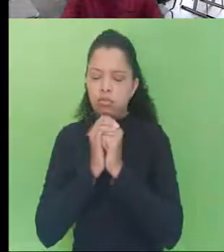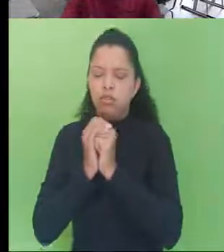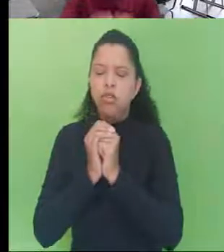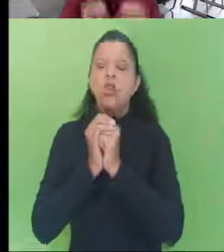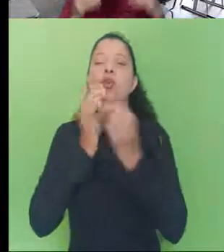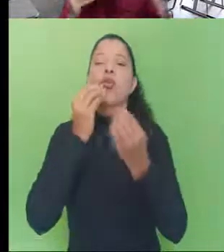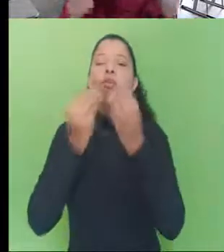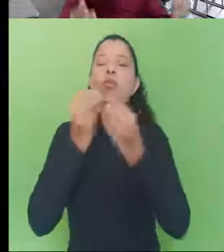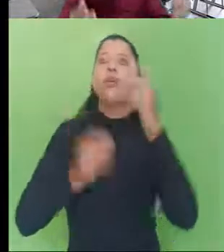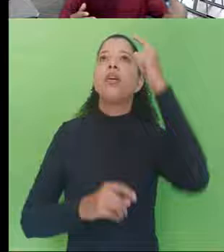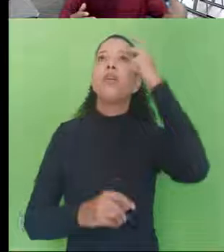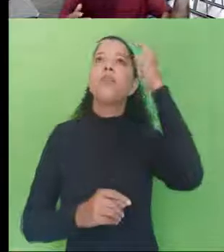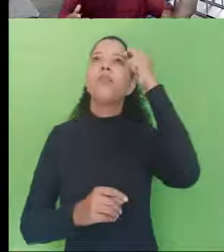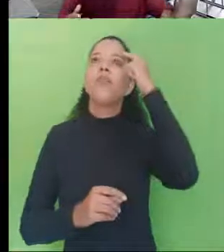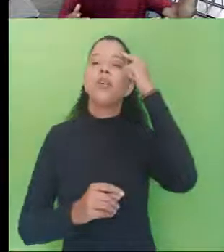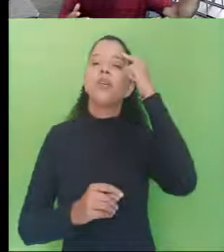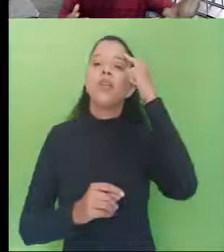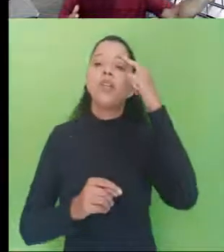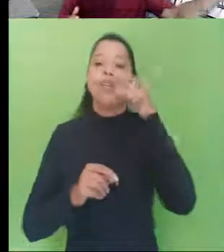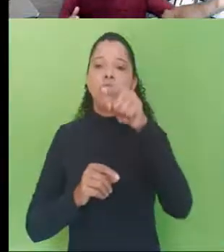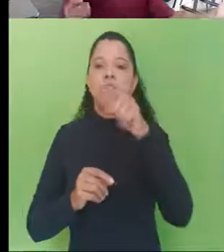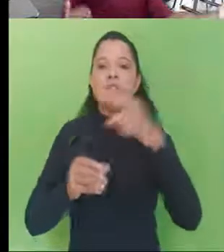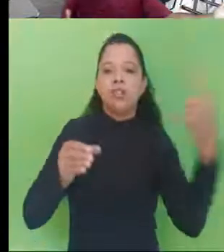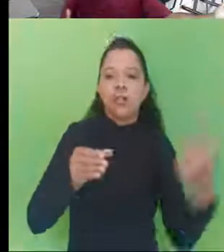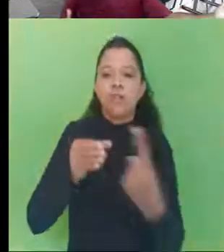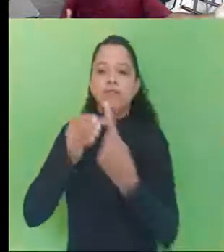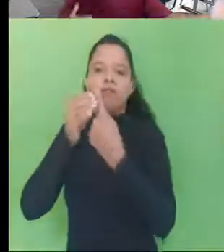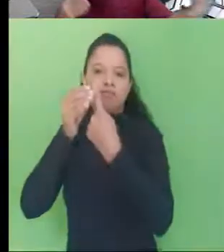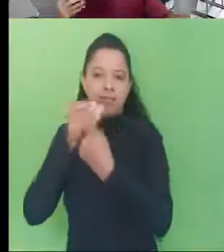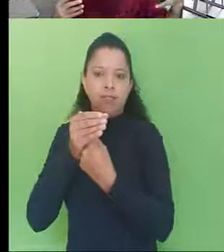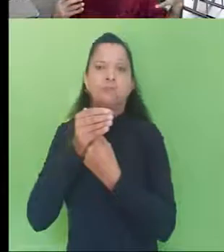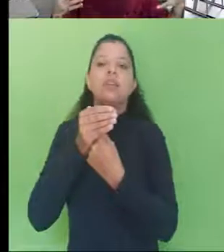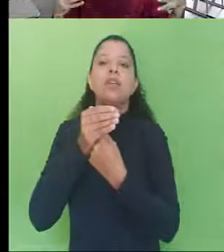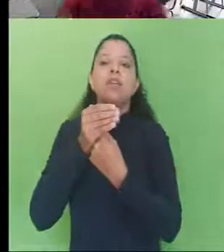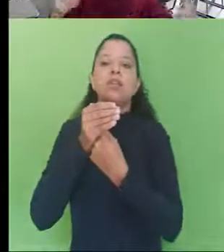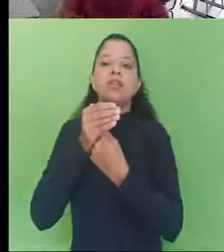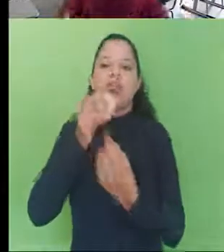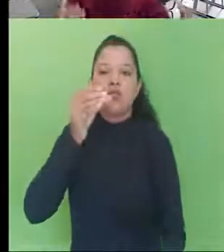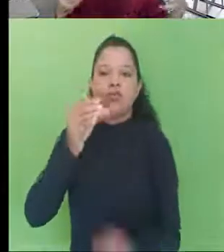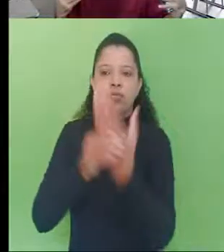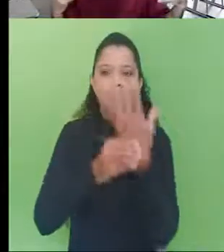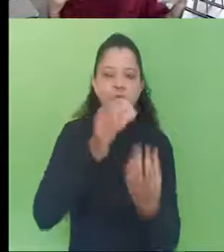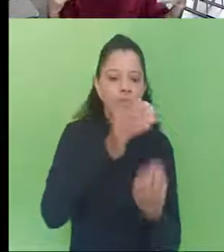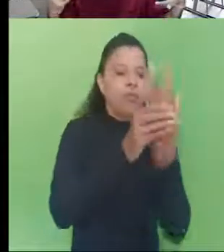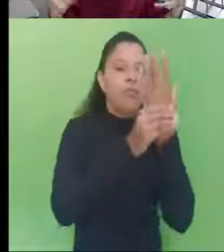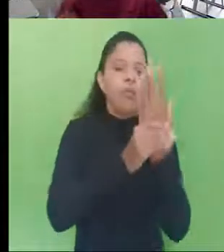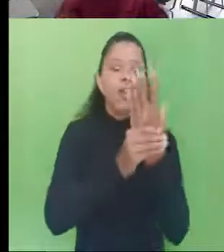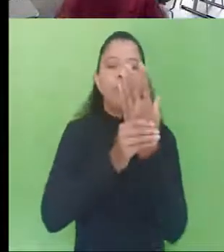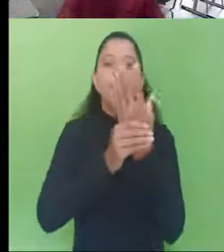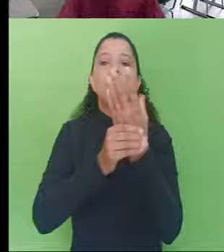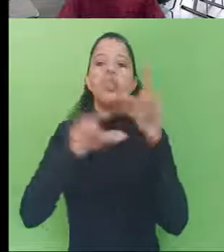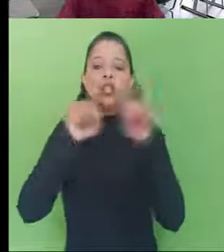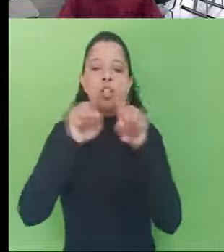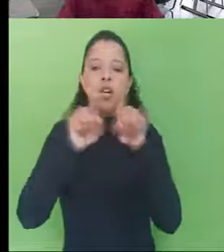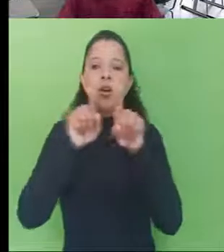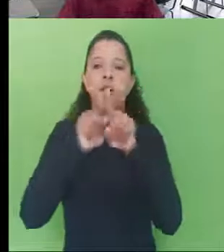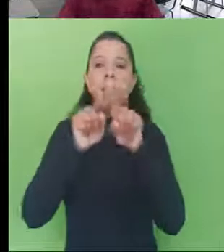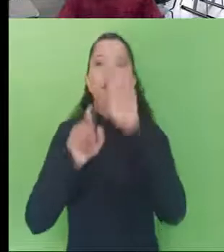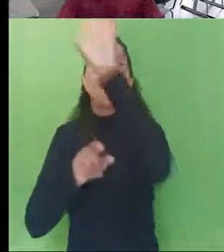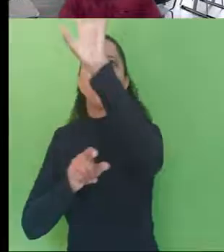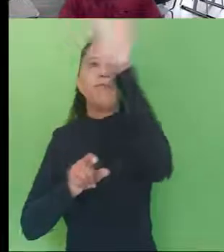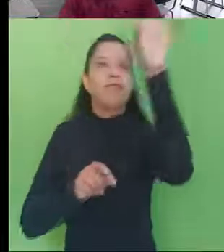produto disso, e eles são produtos da história do seu município, do estado, da história do